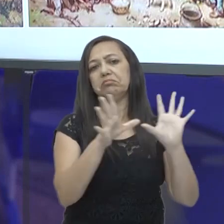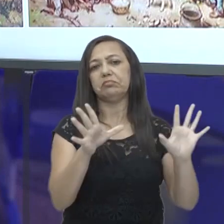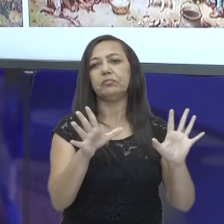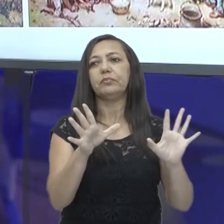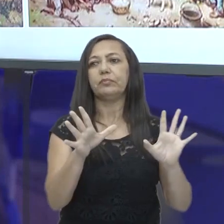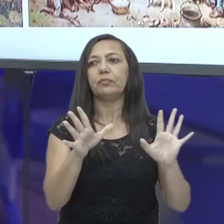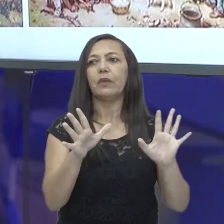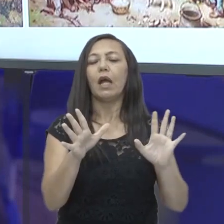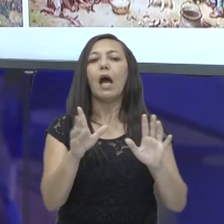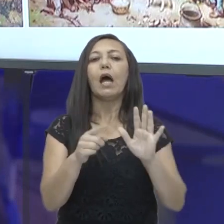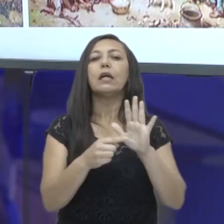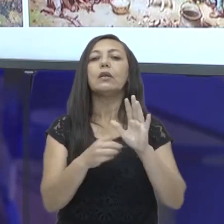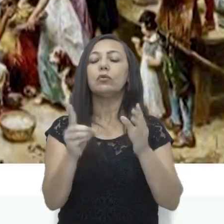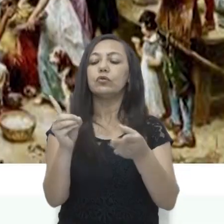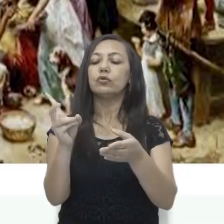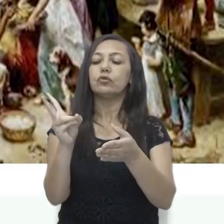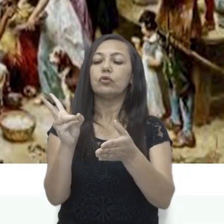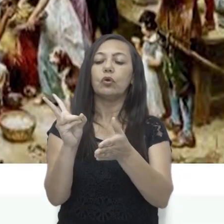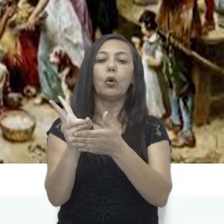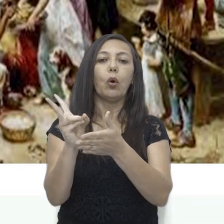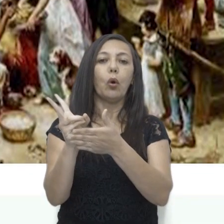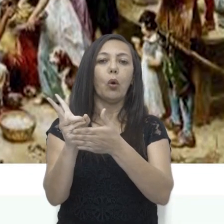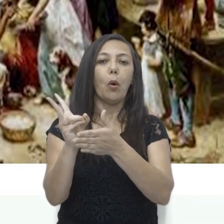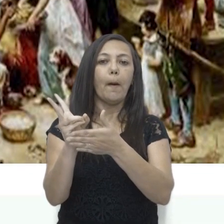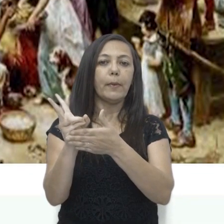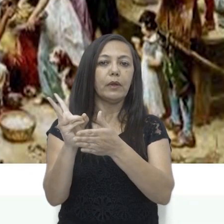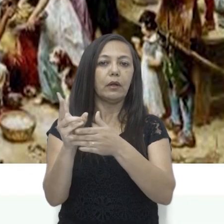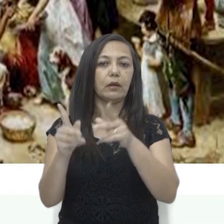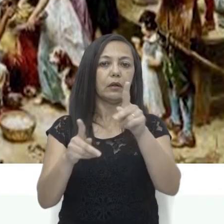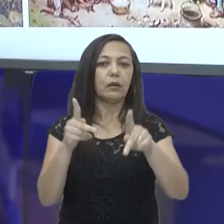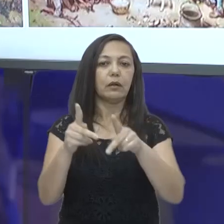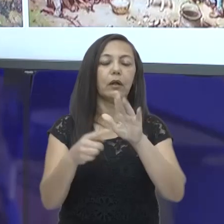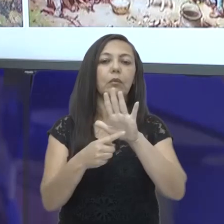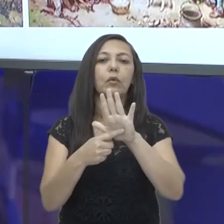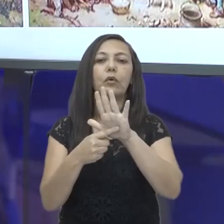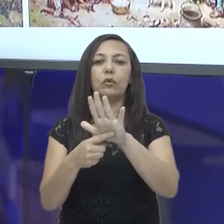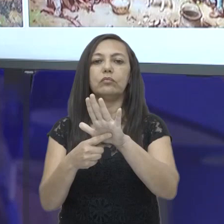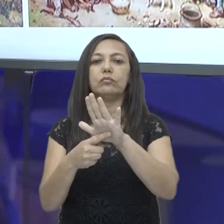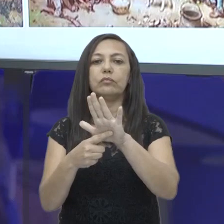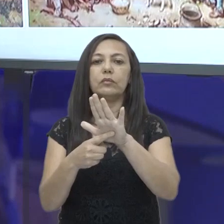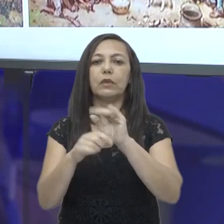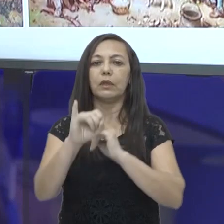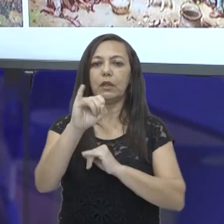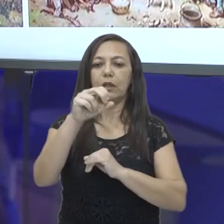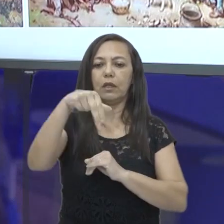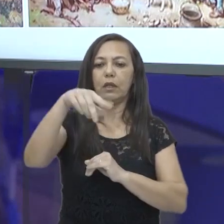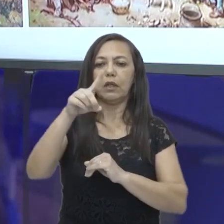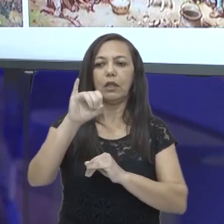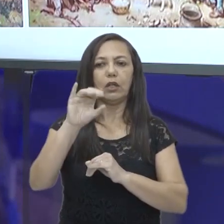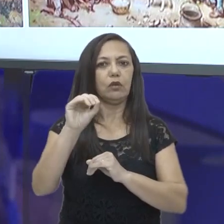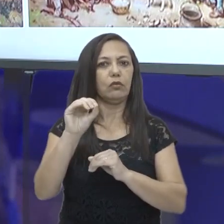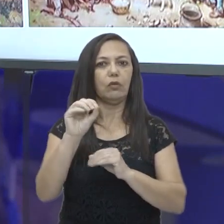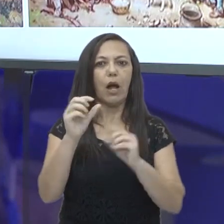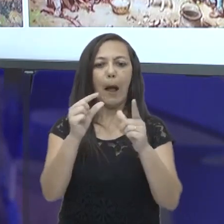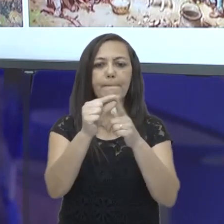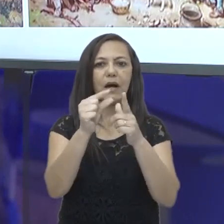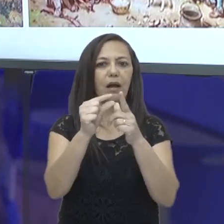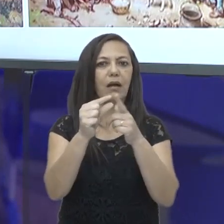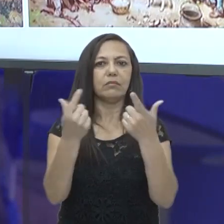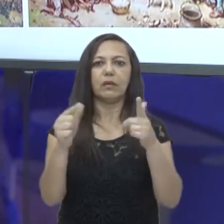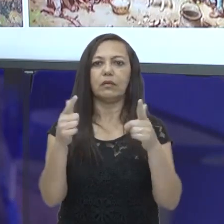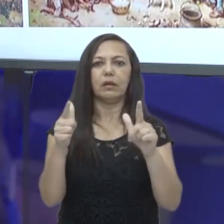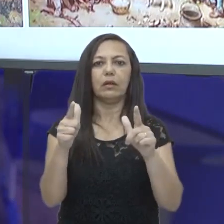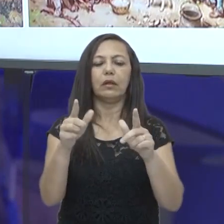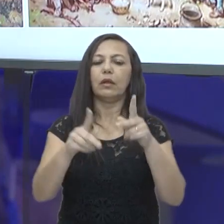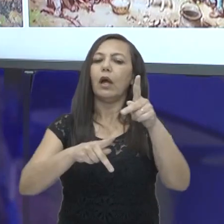colocam esses indígenas, esses povos nativos. Lembra que a palavra índio aqui não existe. Sempre nós vamos associar